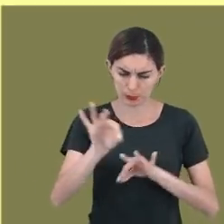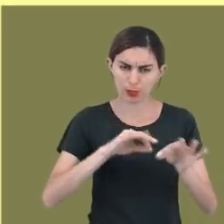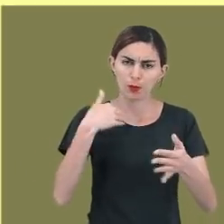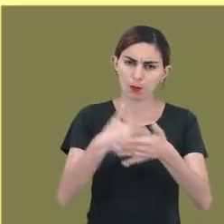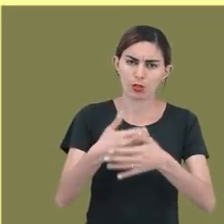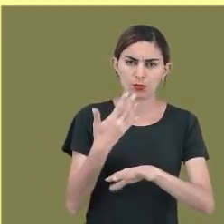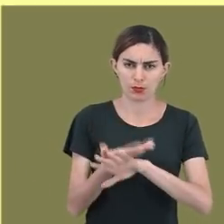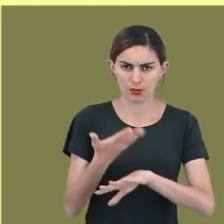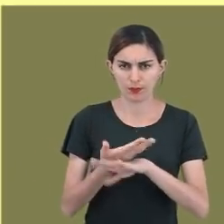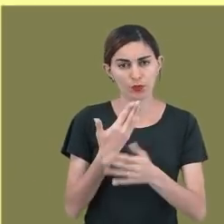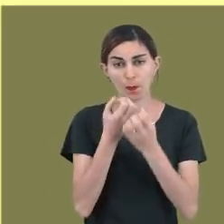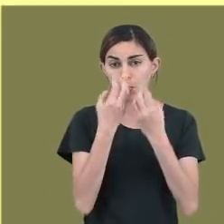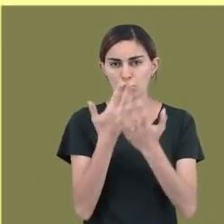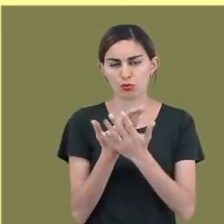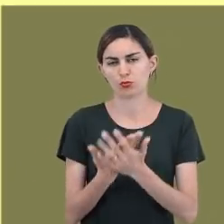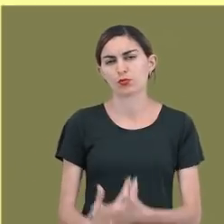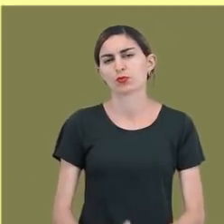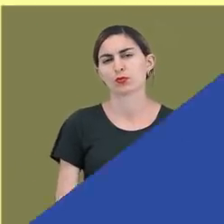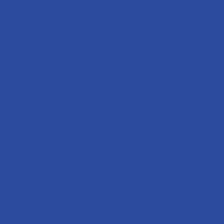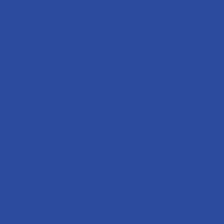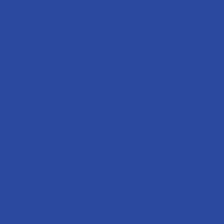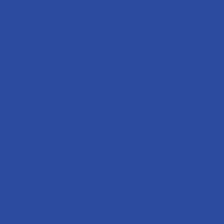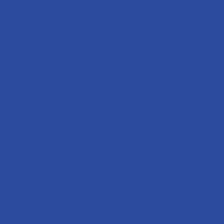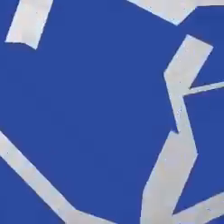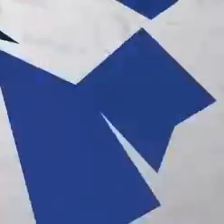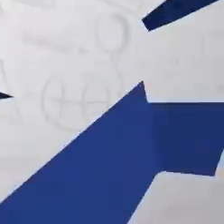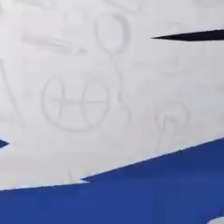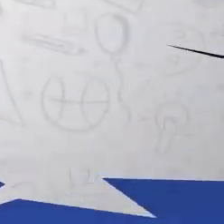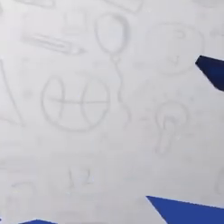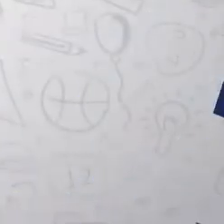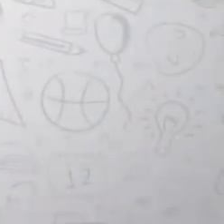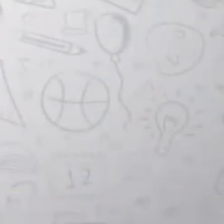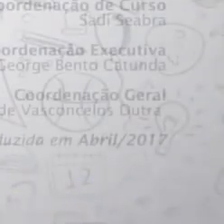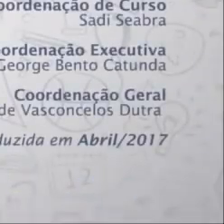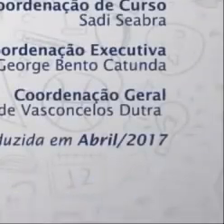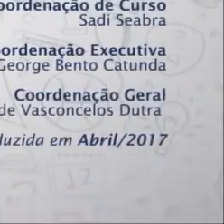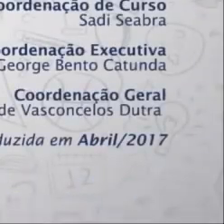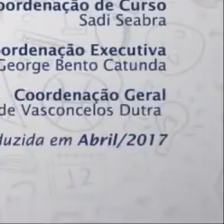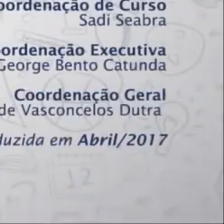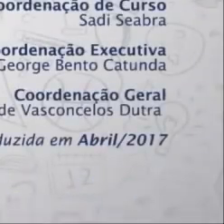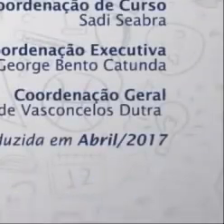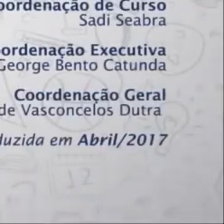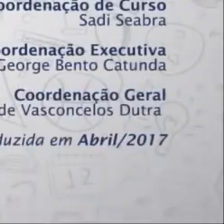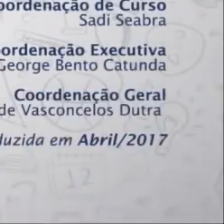e vamos nos preparar para a próxima competência. Bons estudos!